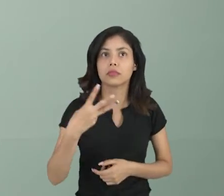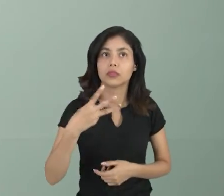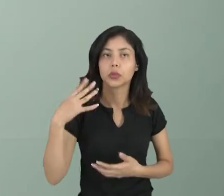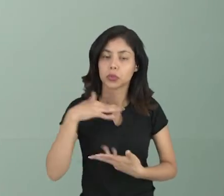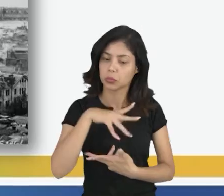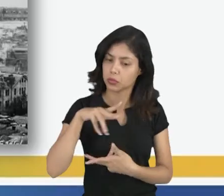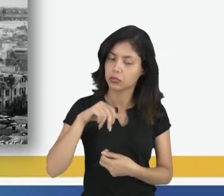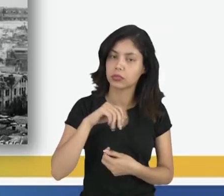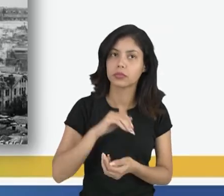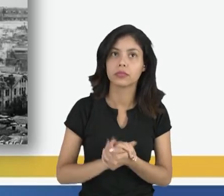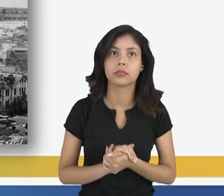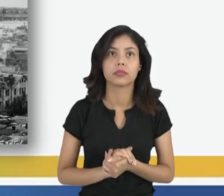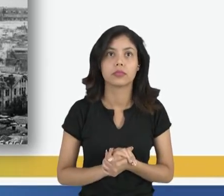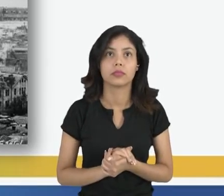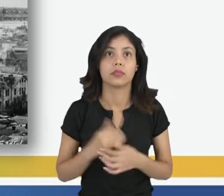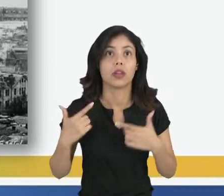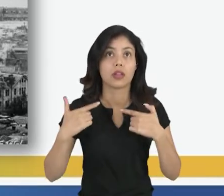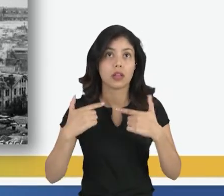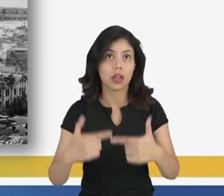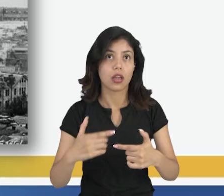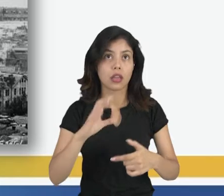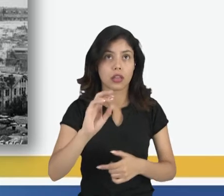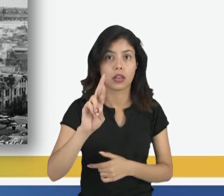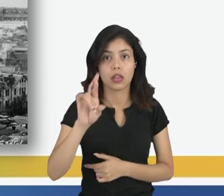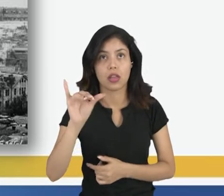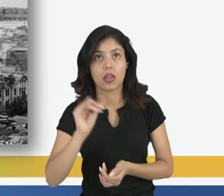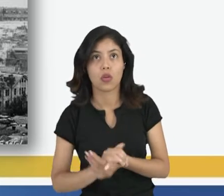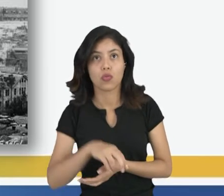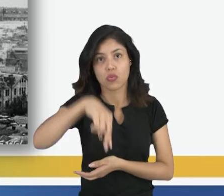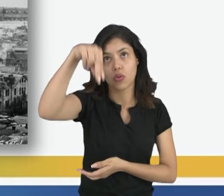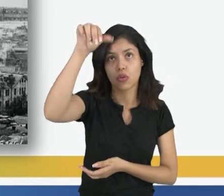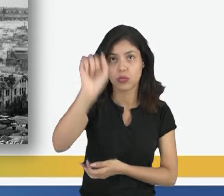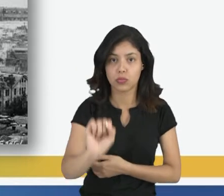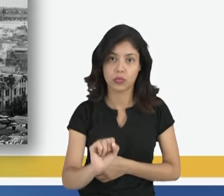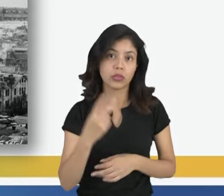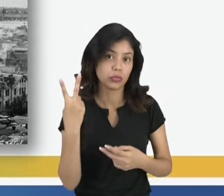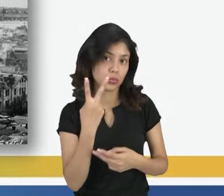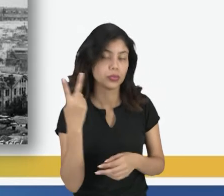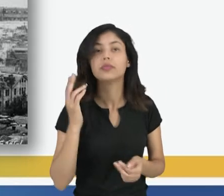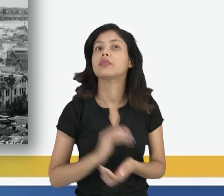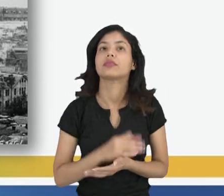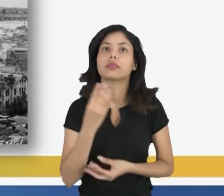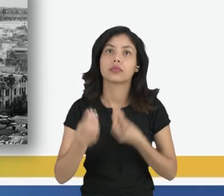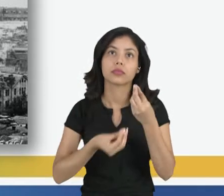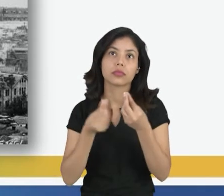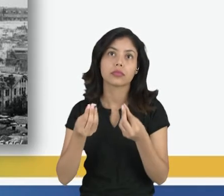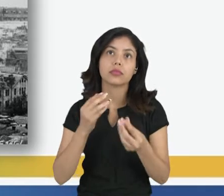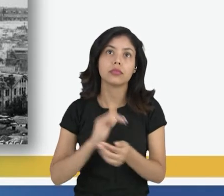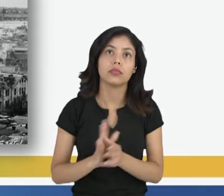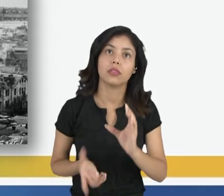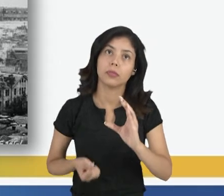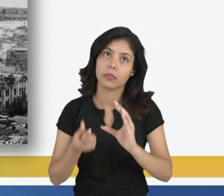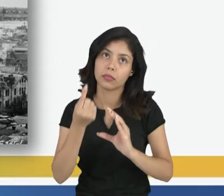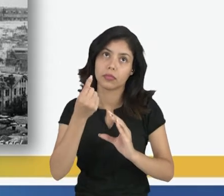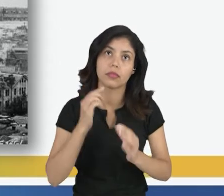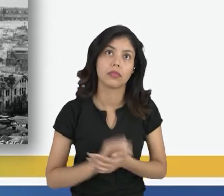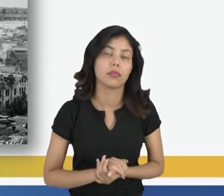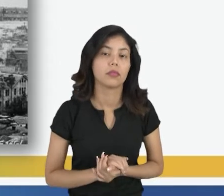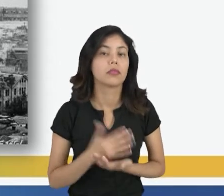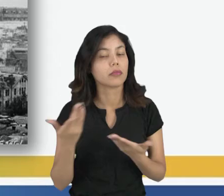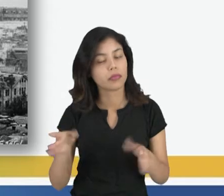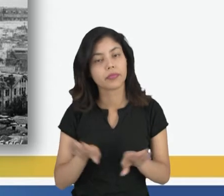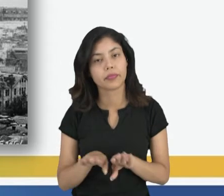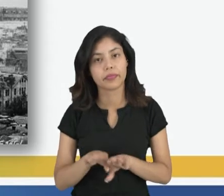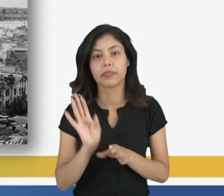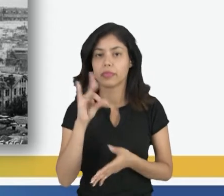eu disse para vocês, a Guerra da Coreia, né, que é a Coreia do Sul e Coreia do Norte, a gente tem a Coreia comunista e a capitalista, e aí, sim,